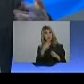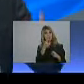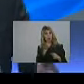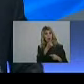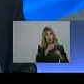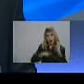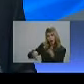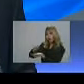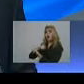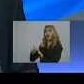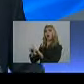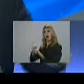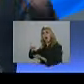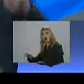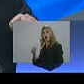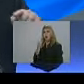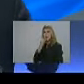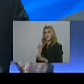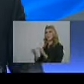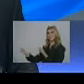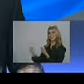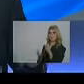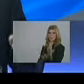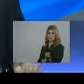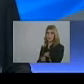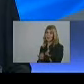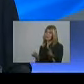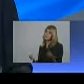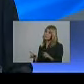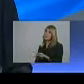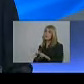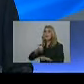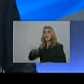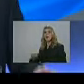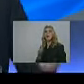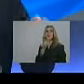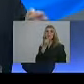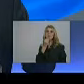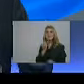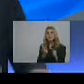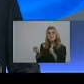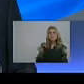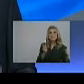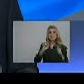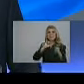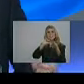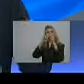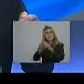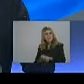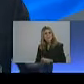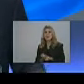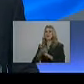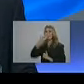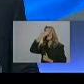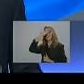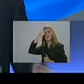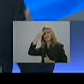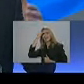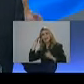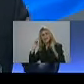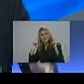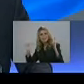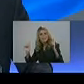emprego e oportunidade para esses jovens, mas também com oportunidades de esporte, de lazer,